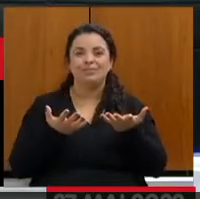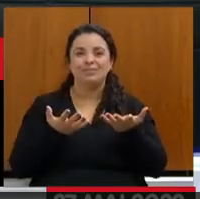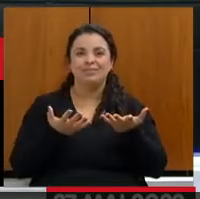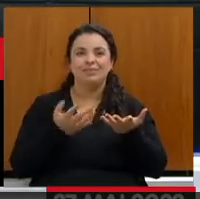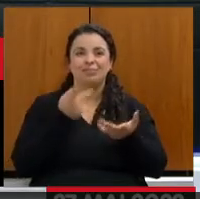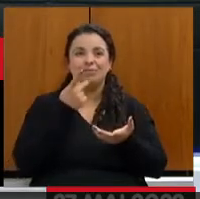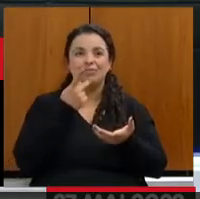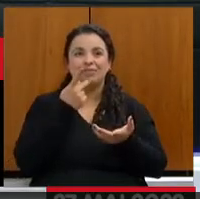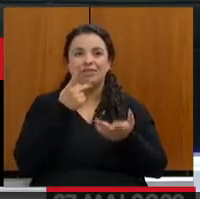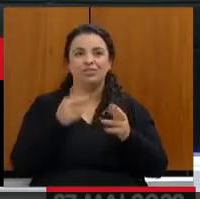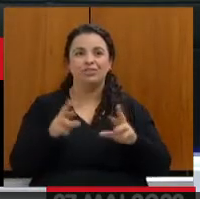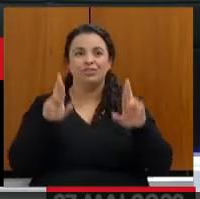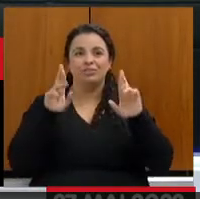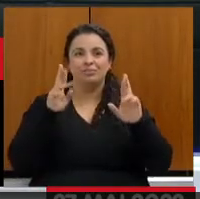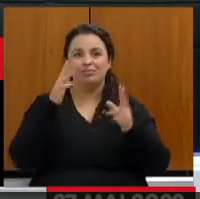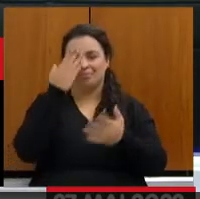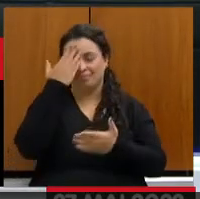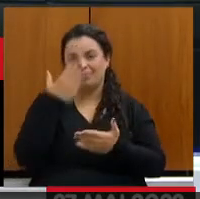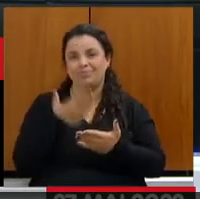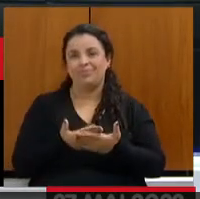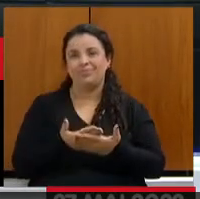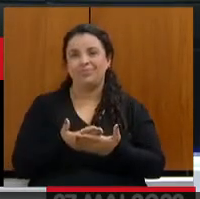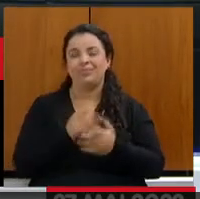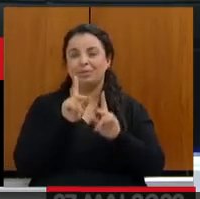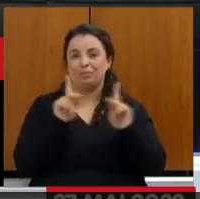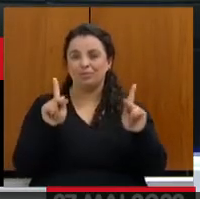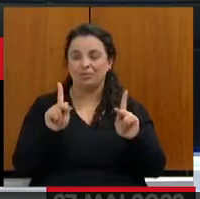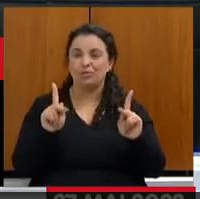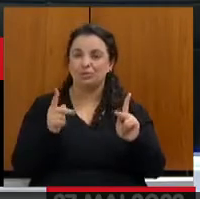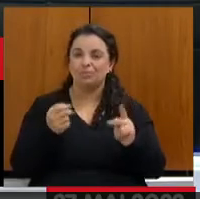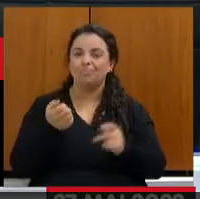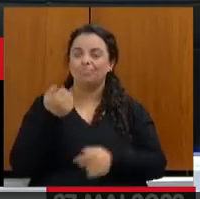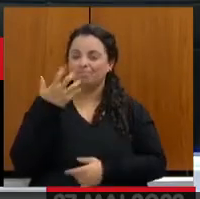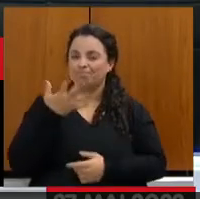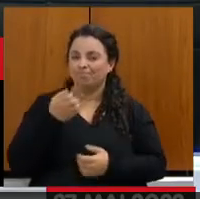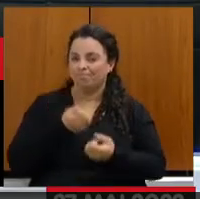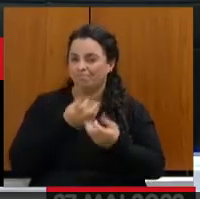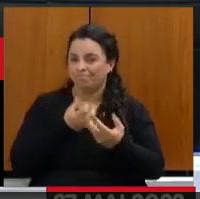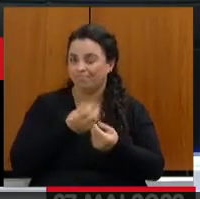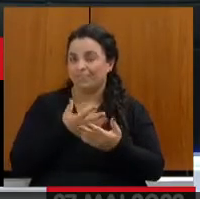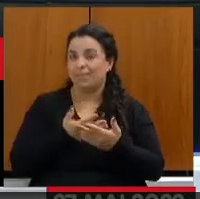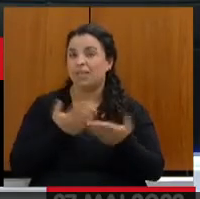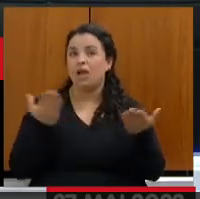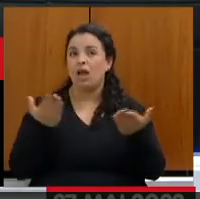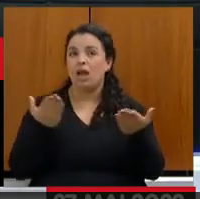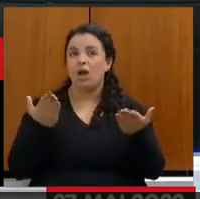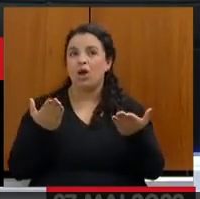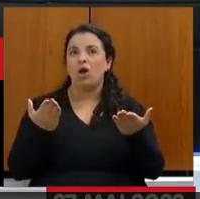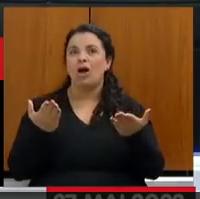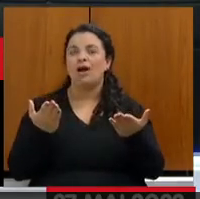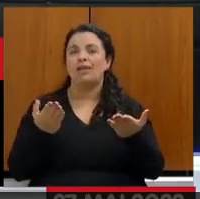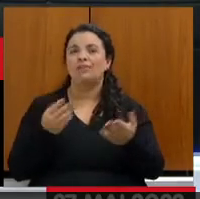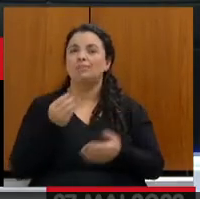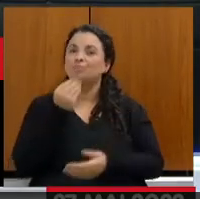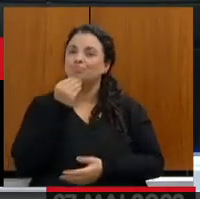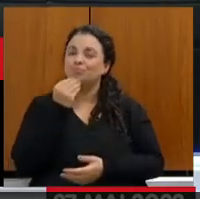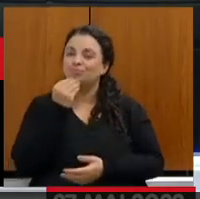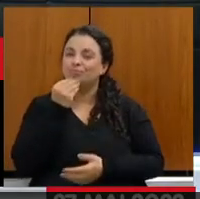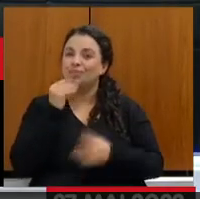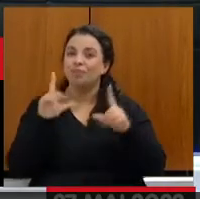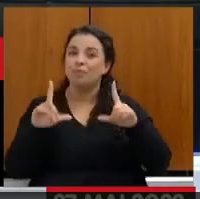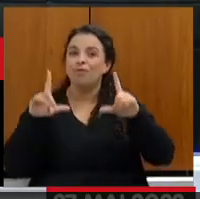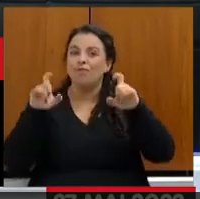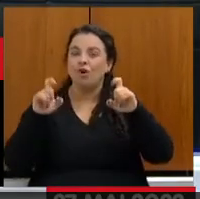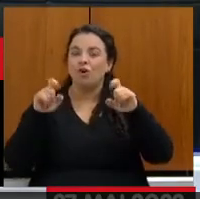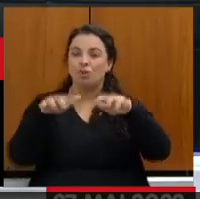que a Professora Elza traz pra gente nós vamos agora aproveitar oportunidade e vamos fazer uma foto aqui do nosso plenário